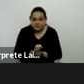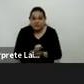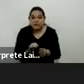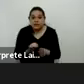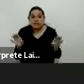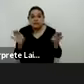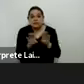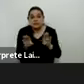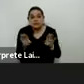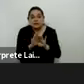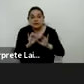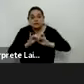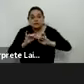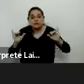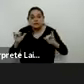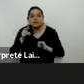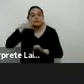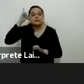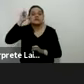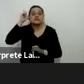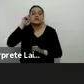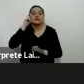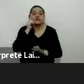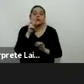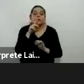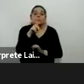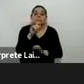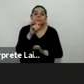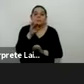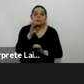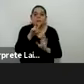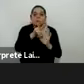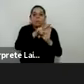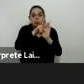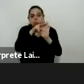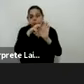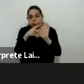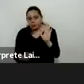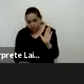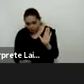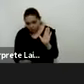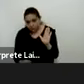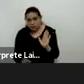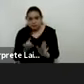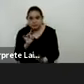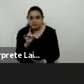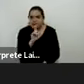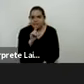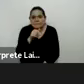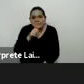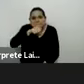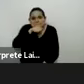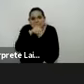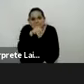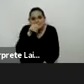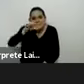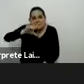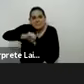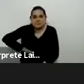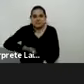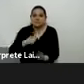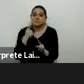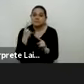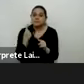no segundo trimestre. Nós tivemos queda que só não foi pior exatamente por conta